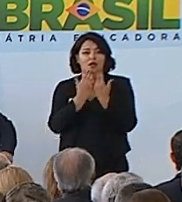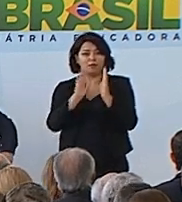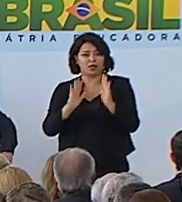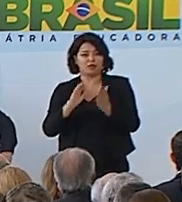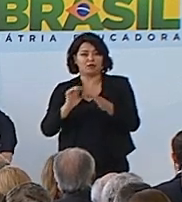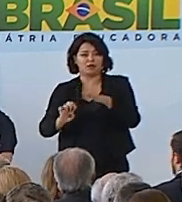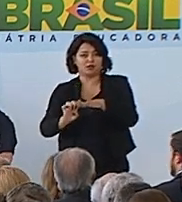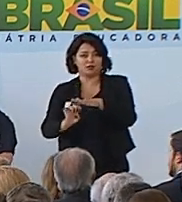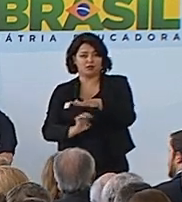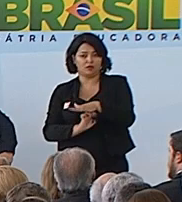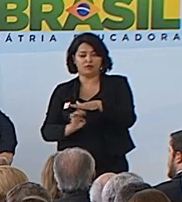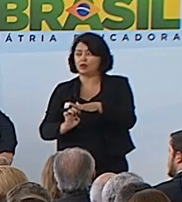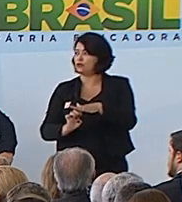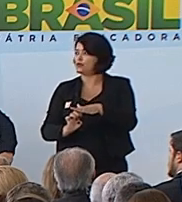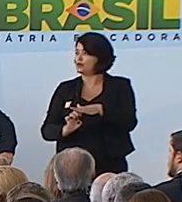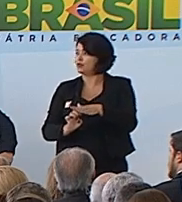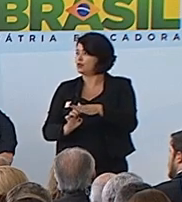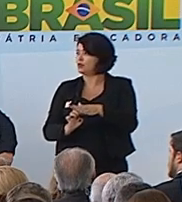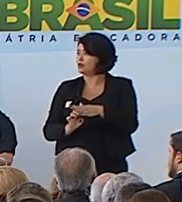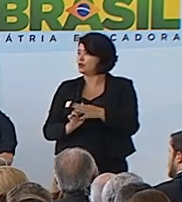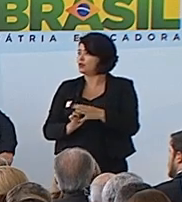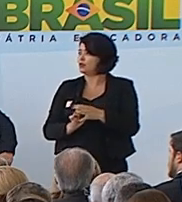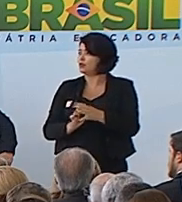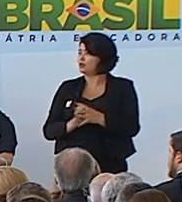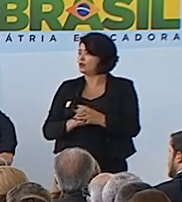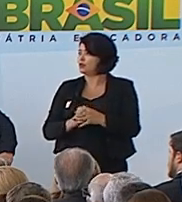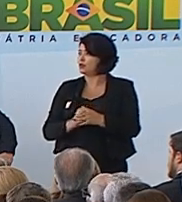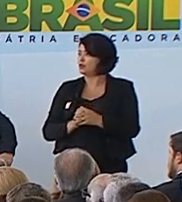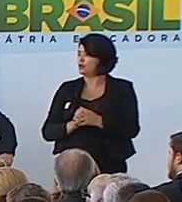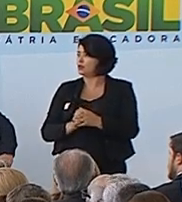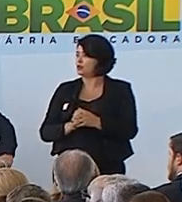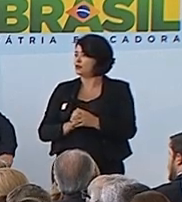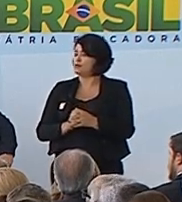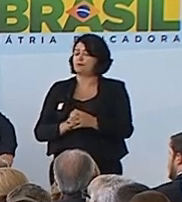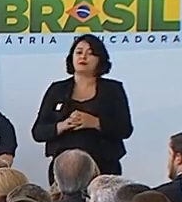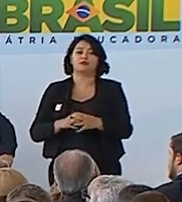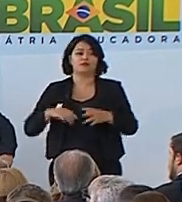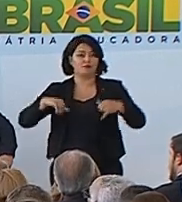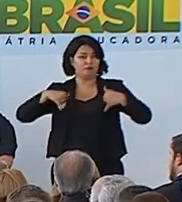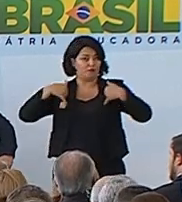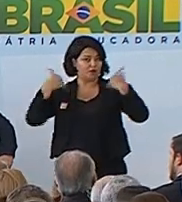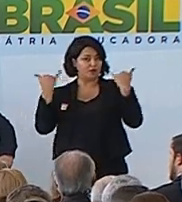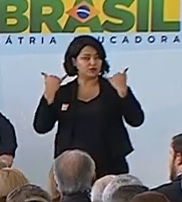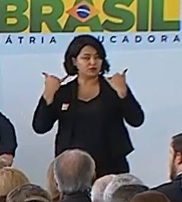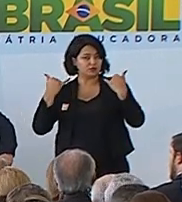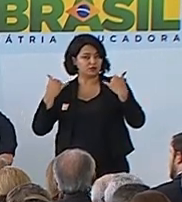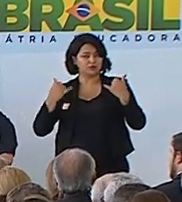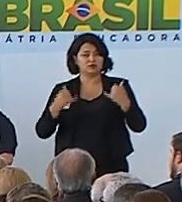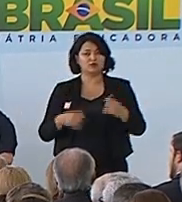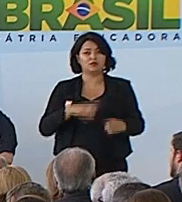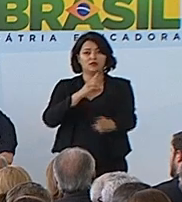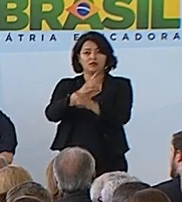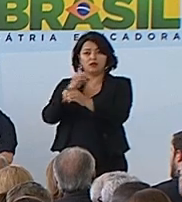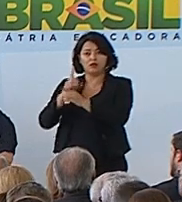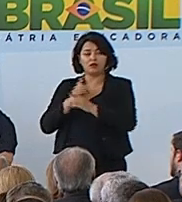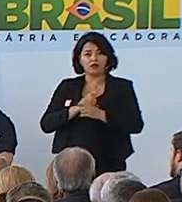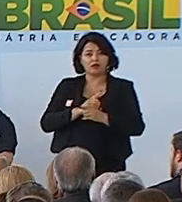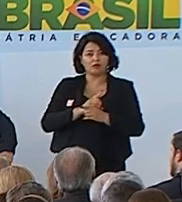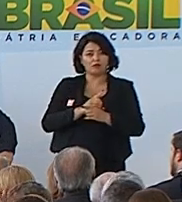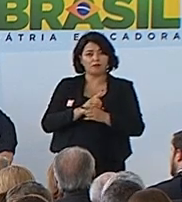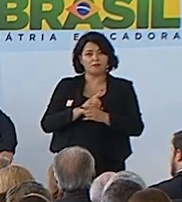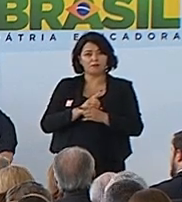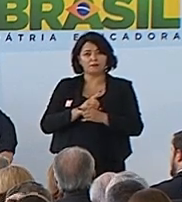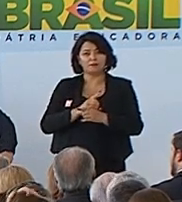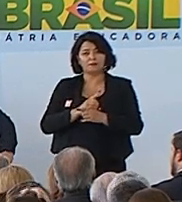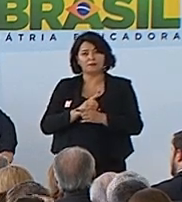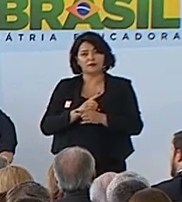empresa você qual é a atividade mesmo essa é de festas e eventos festas e eventos pessoal eu não falei que carregaram todos os